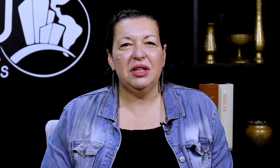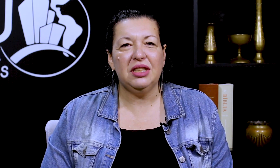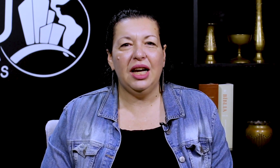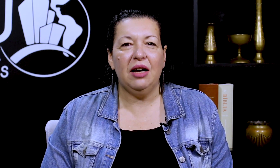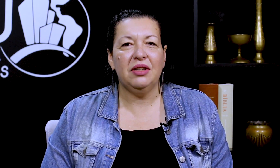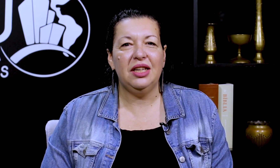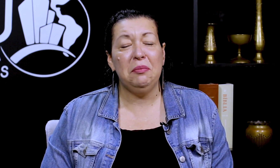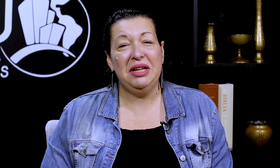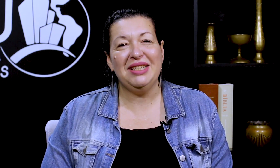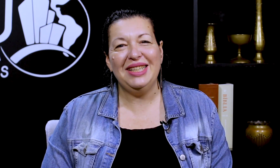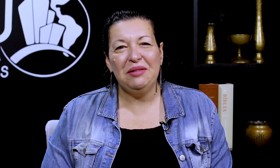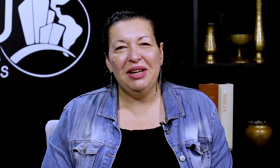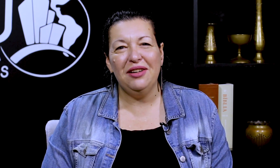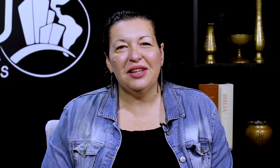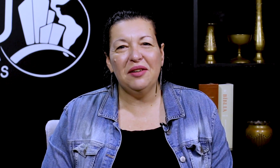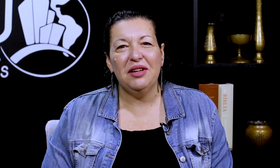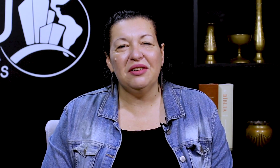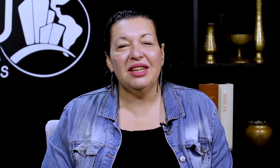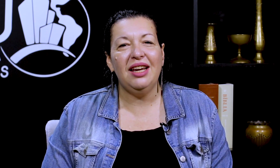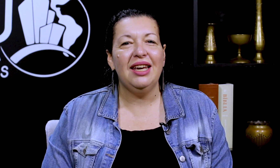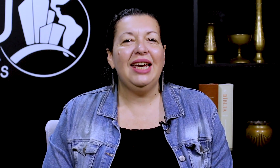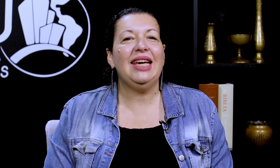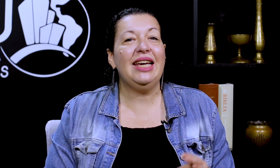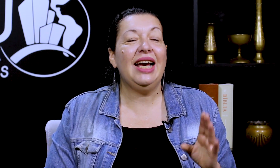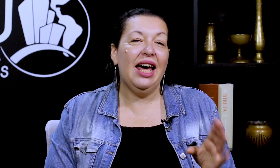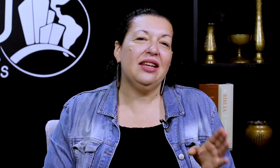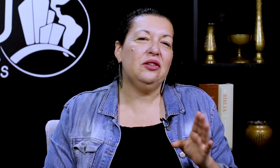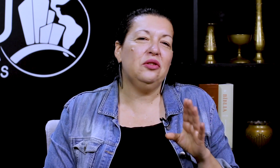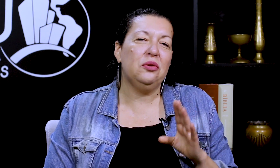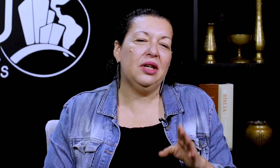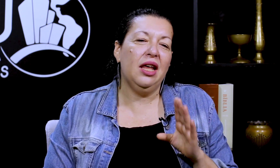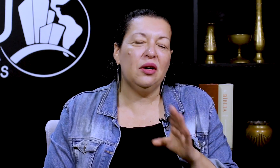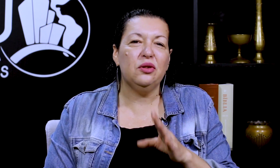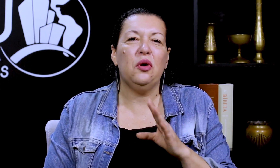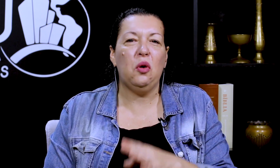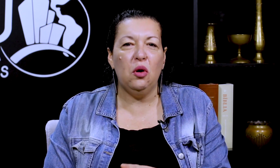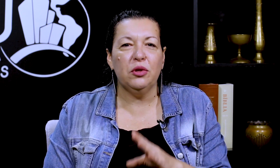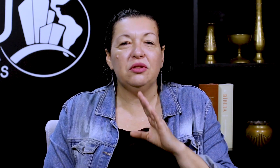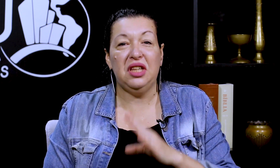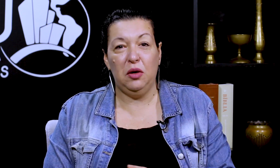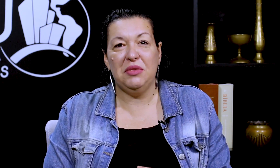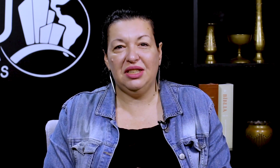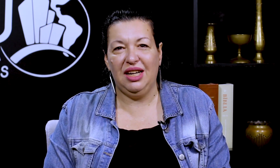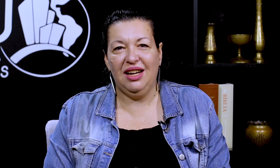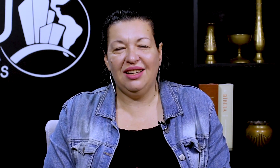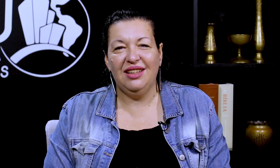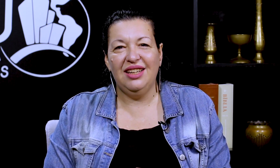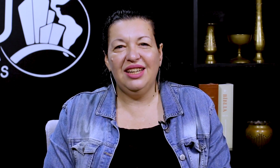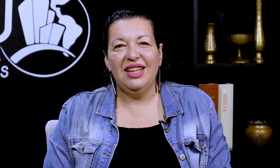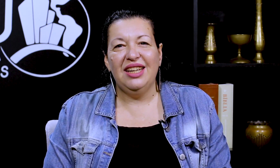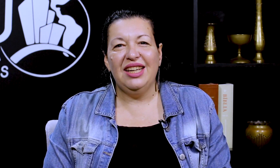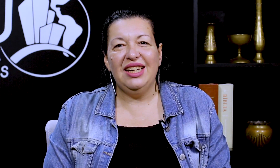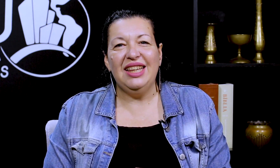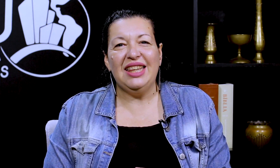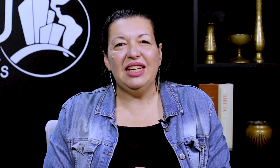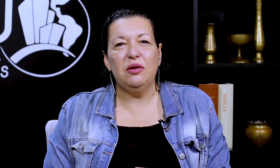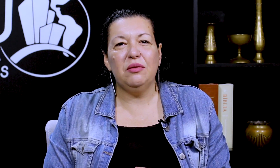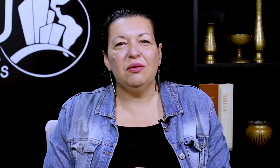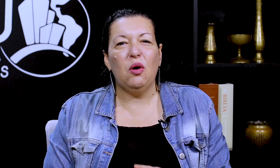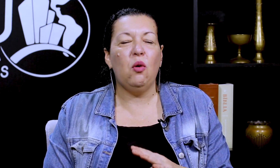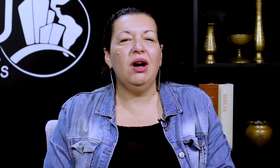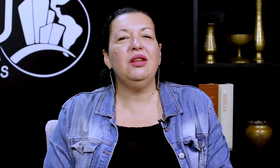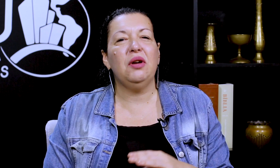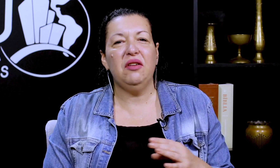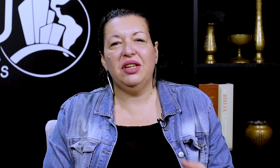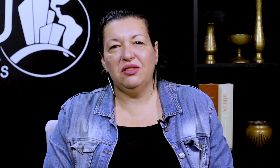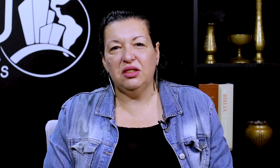que eu não imaginava. E o presente melhor que eu encontrei é que em cada um dos cômodos tem uma janela.